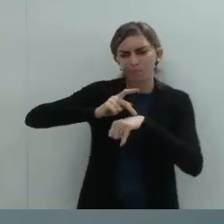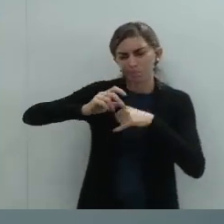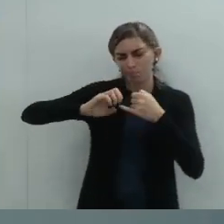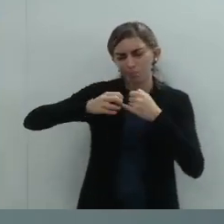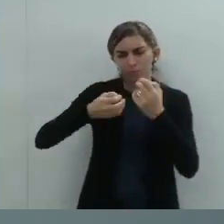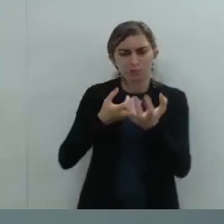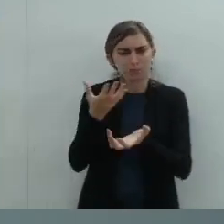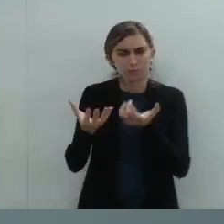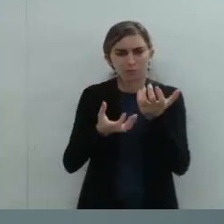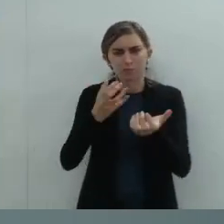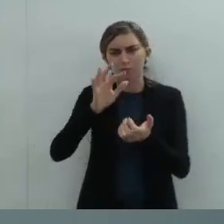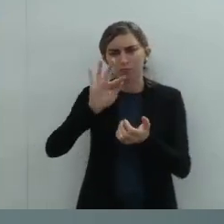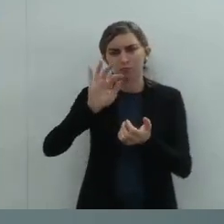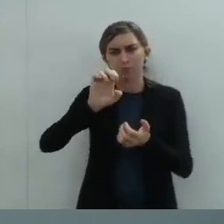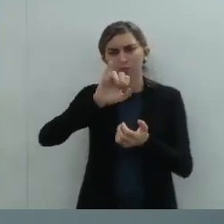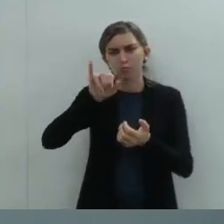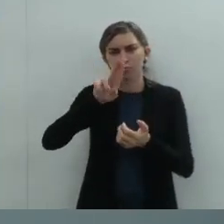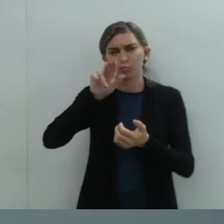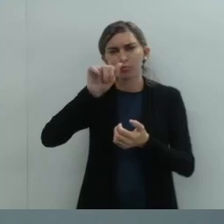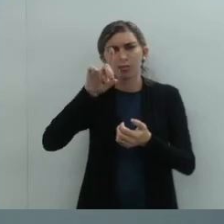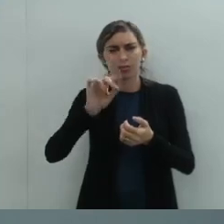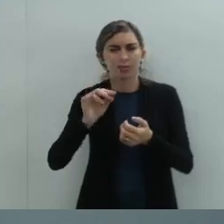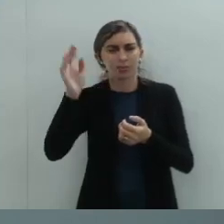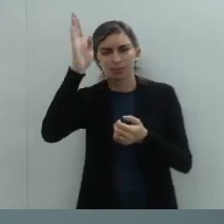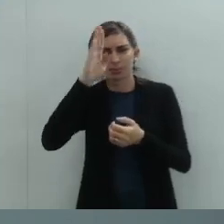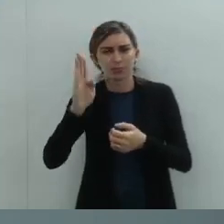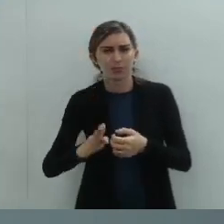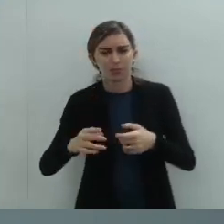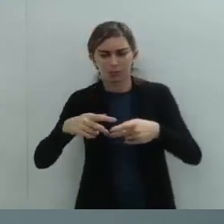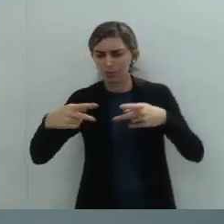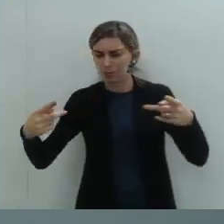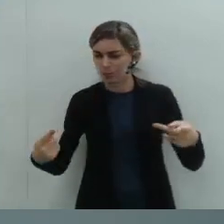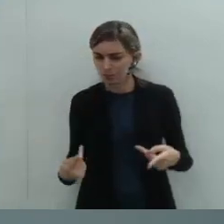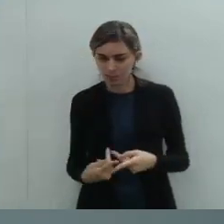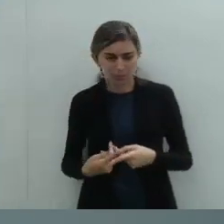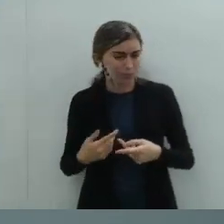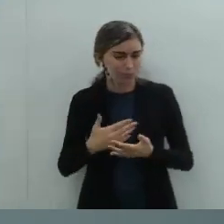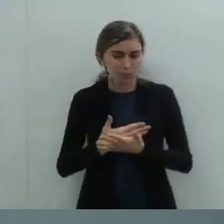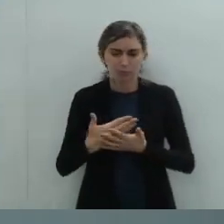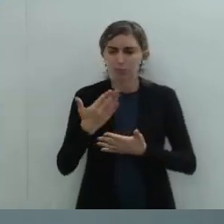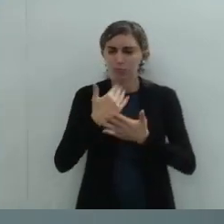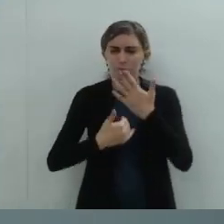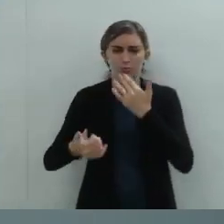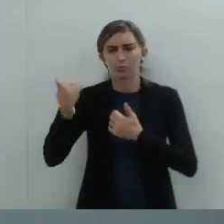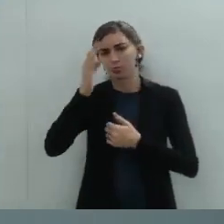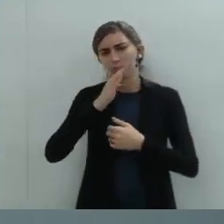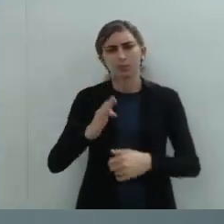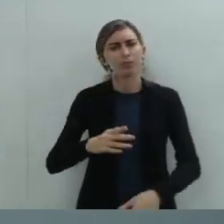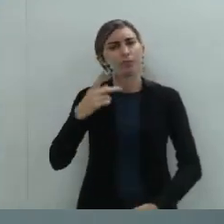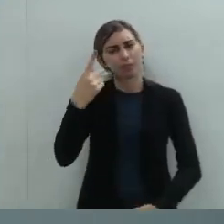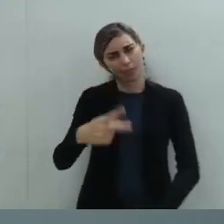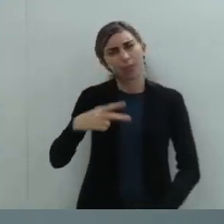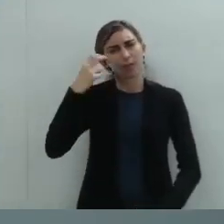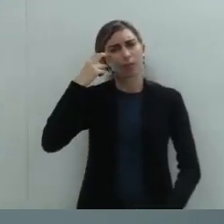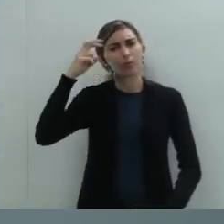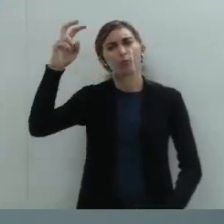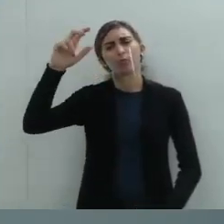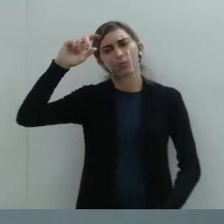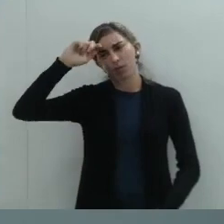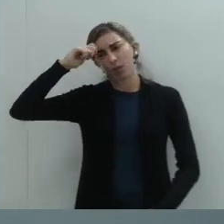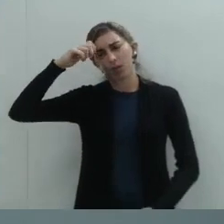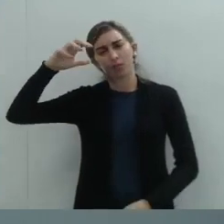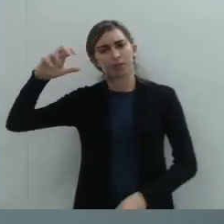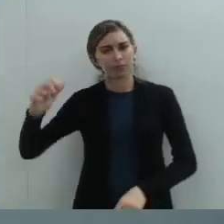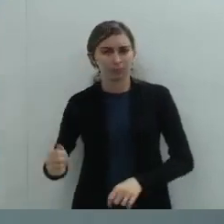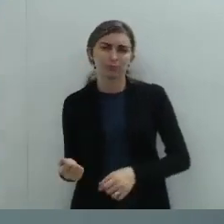uma questão para o Brasil, um prato de entrada da culinária brasileira, é uma cultura